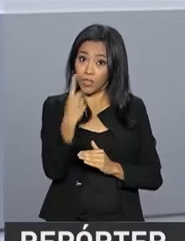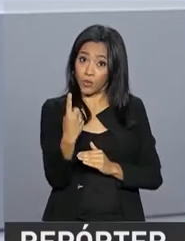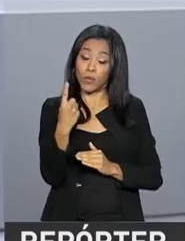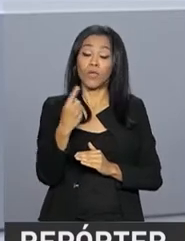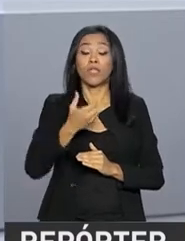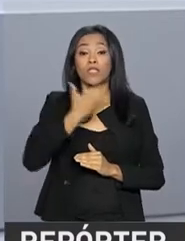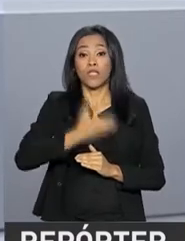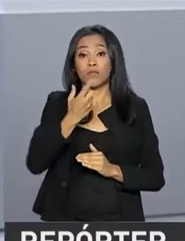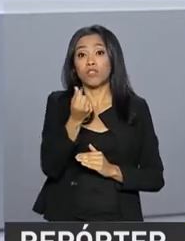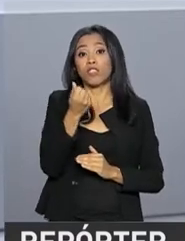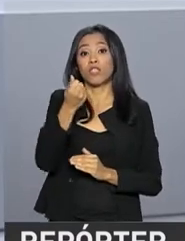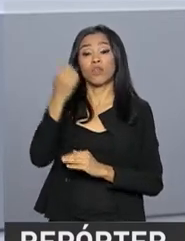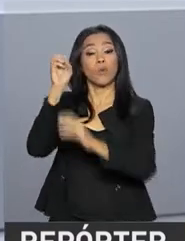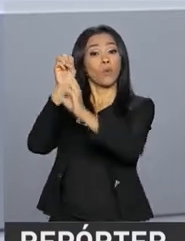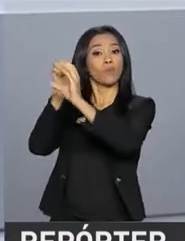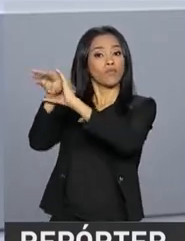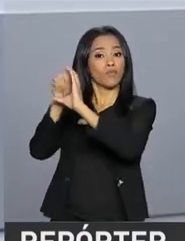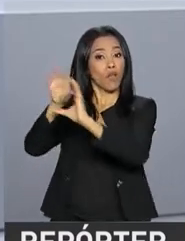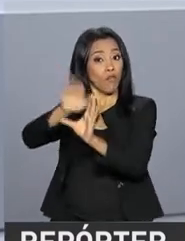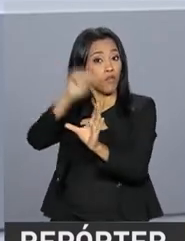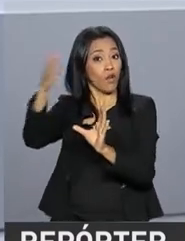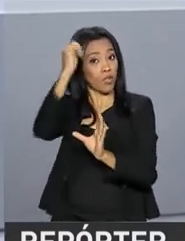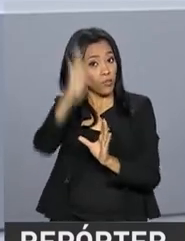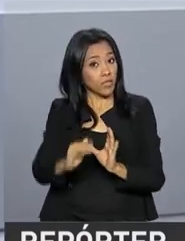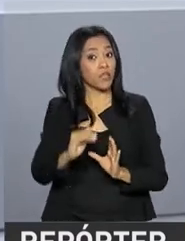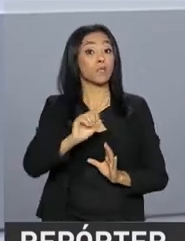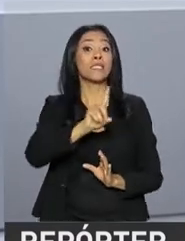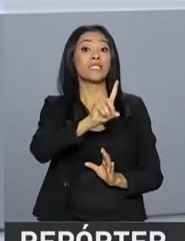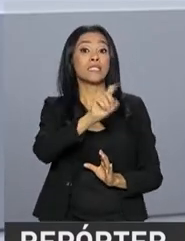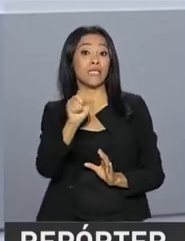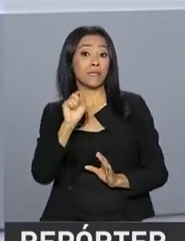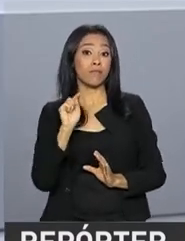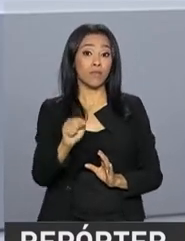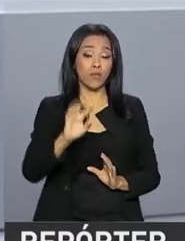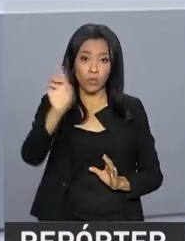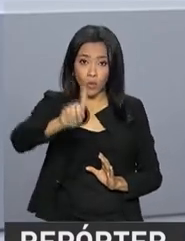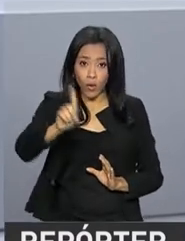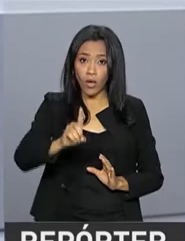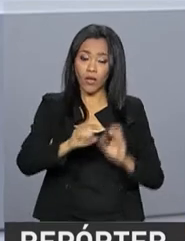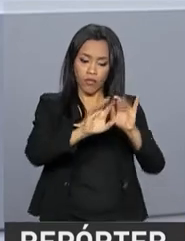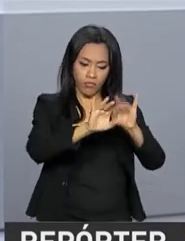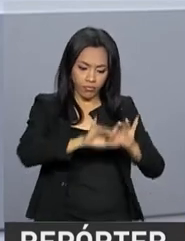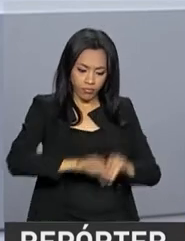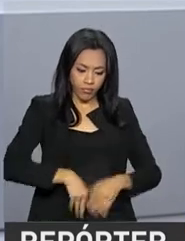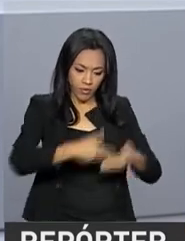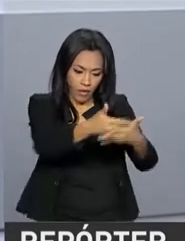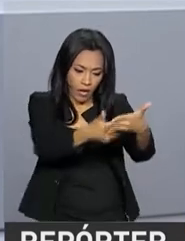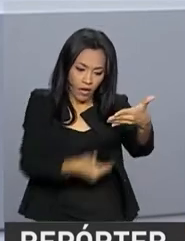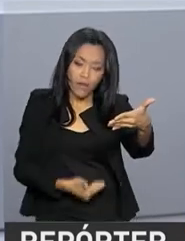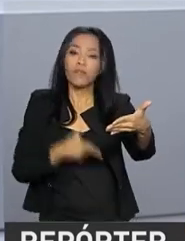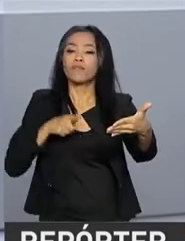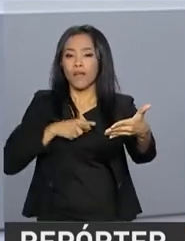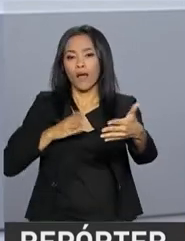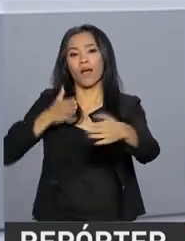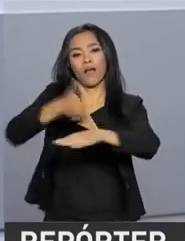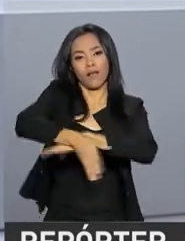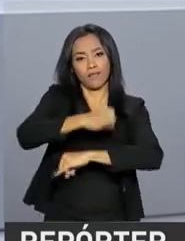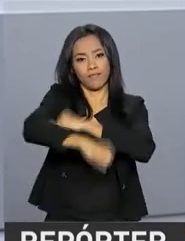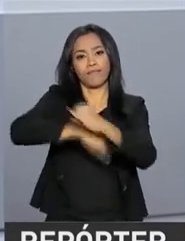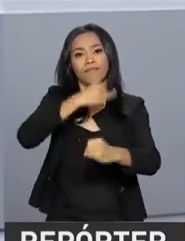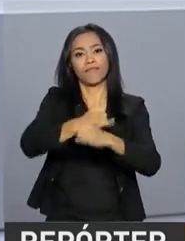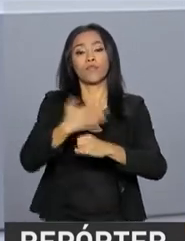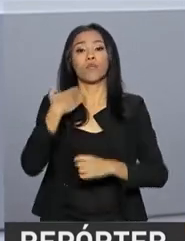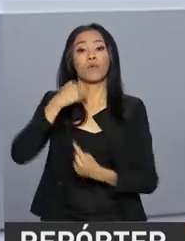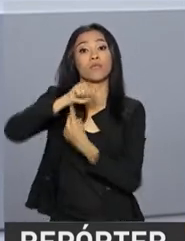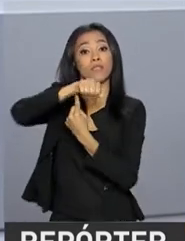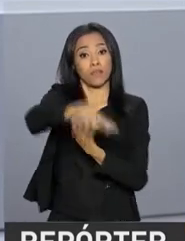iguais ou superiores ao equivalente a 100 mil dólares o formulário eletrônico para o preenchimento da declaração está disponível na página do